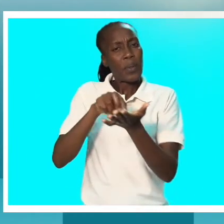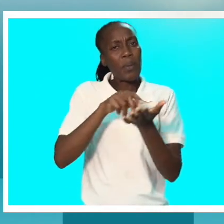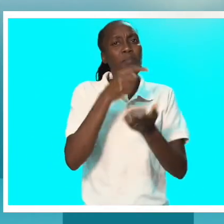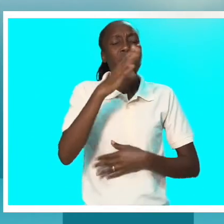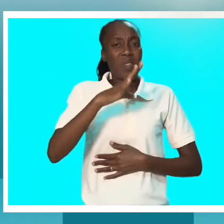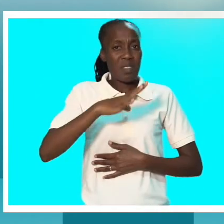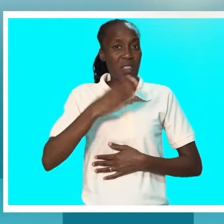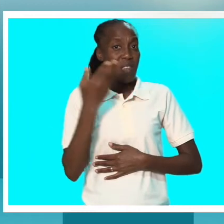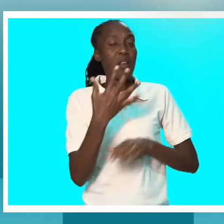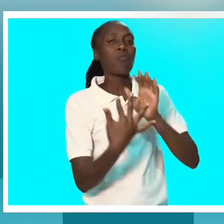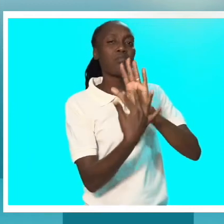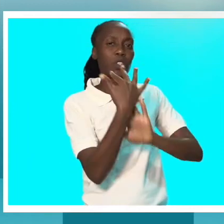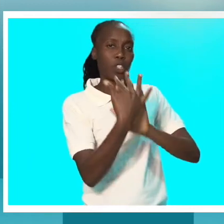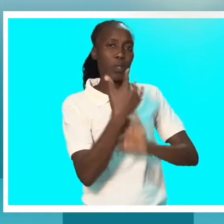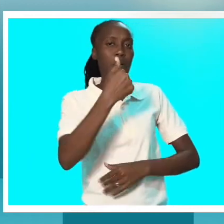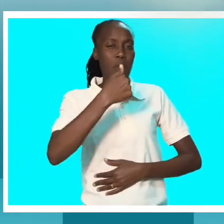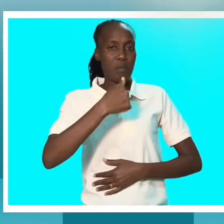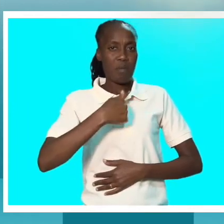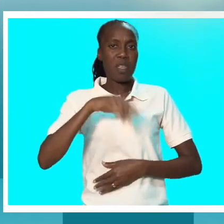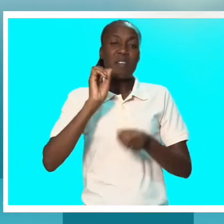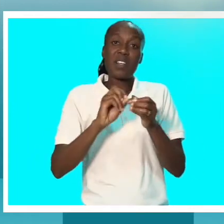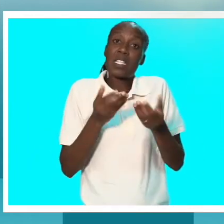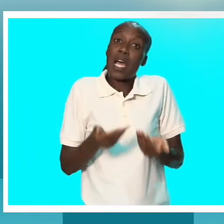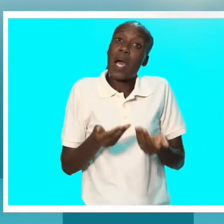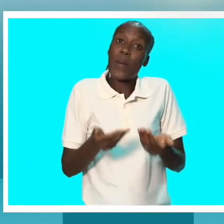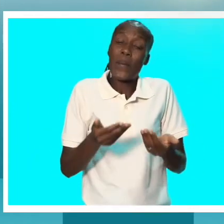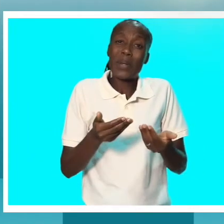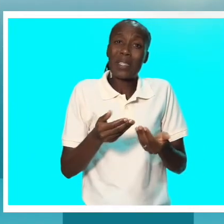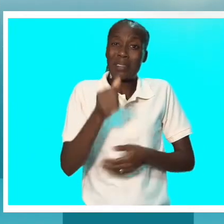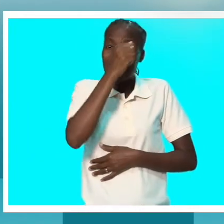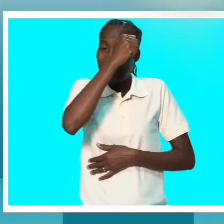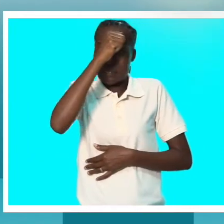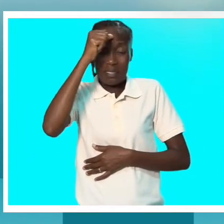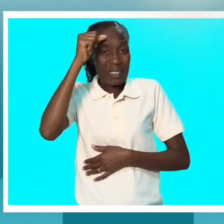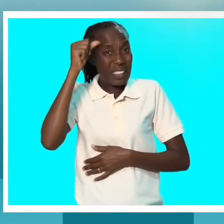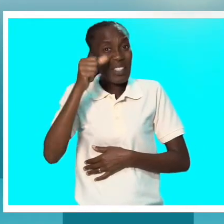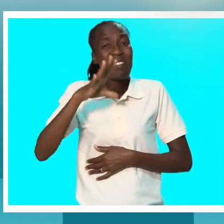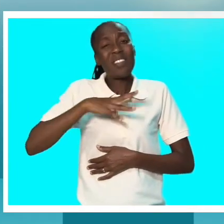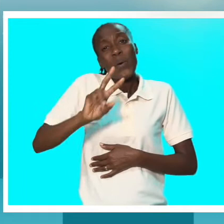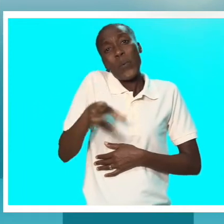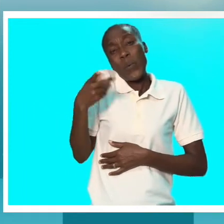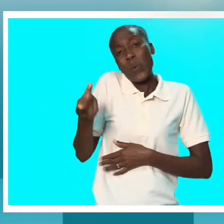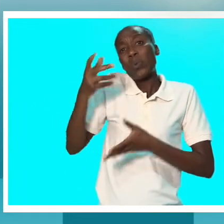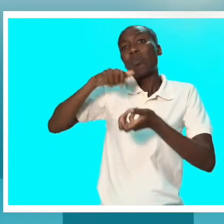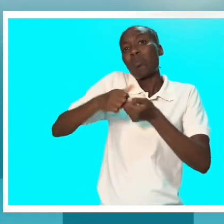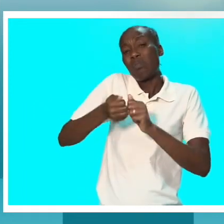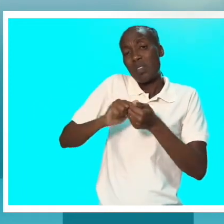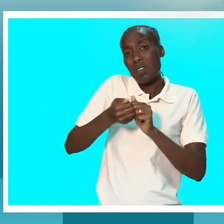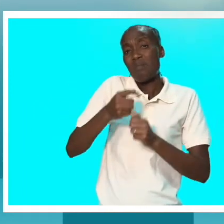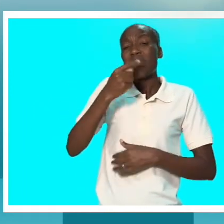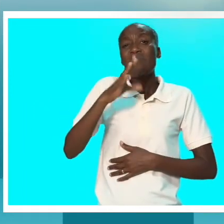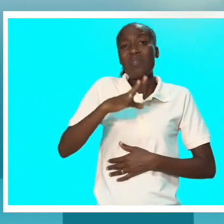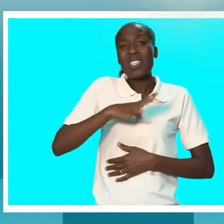Foram recomendações que foram deixadas desde essa altura. Mas, infelizmente, agora não tenho conseguido porque estou com um puto problema que